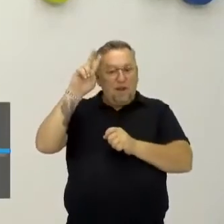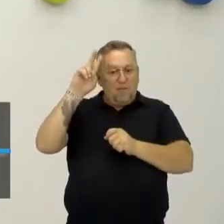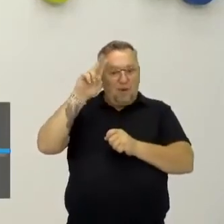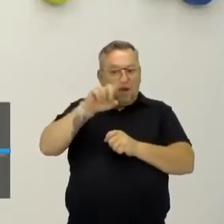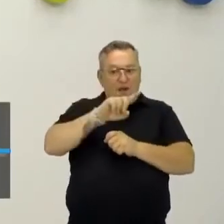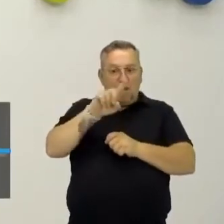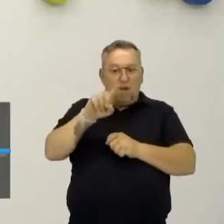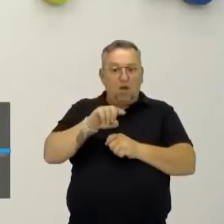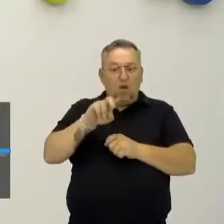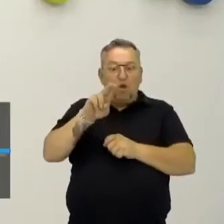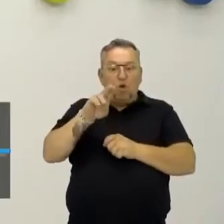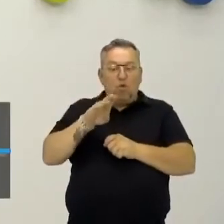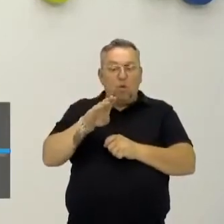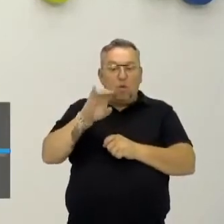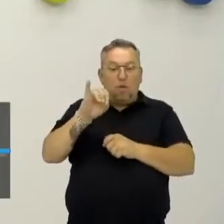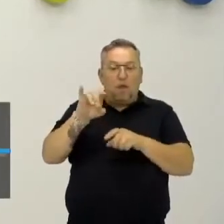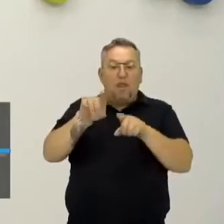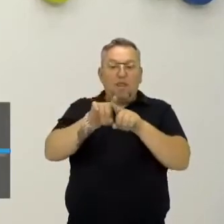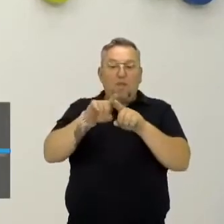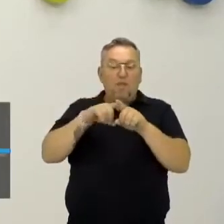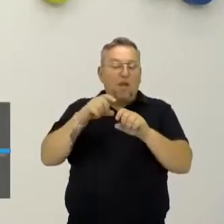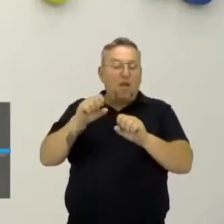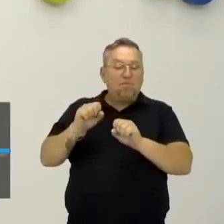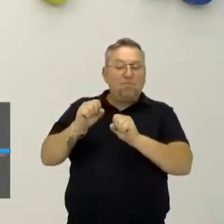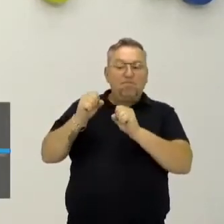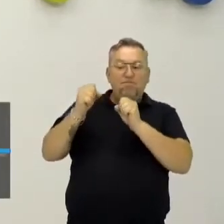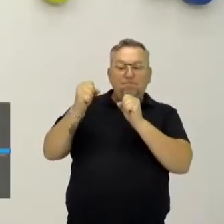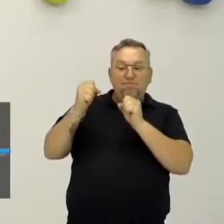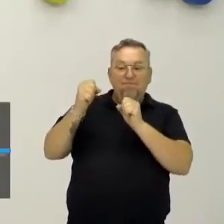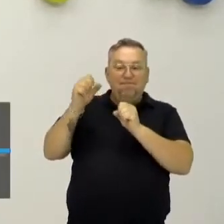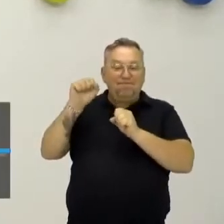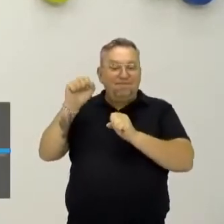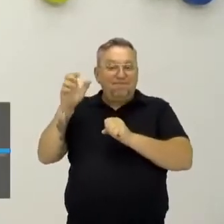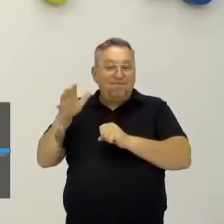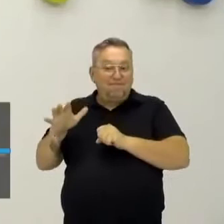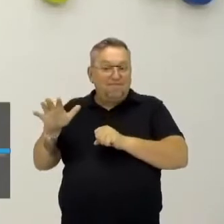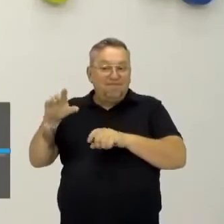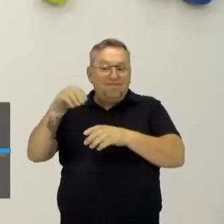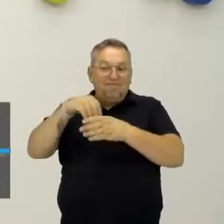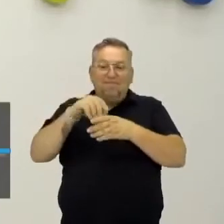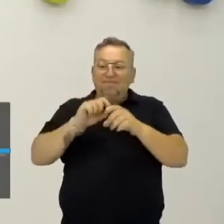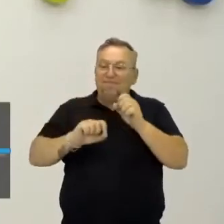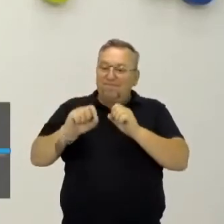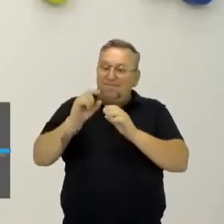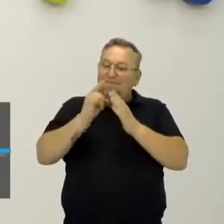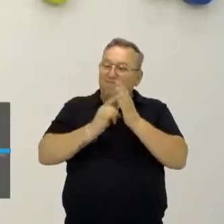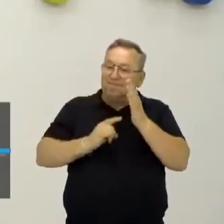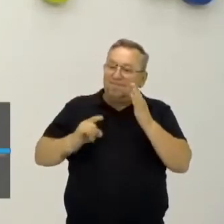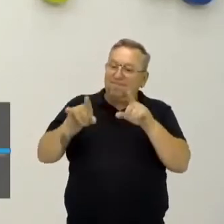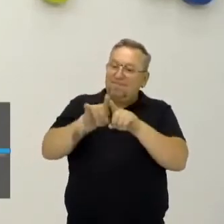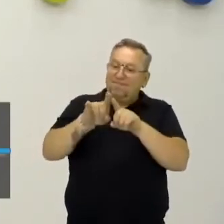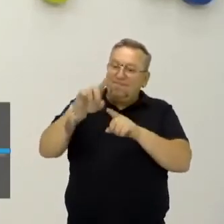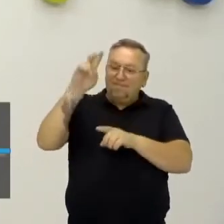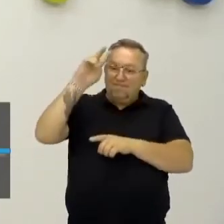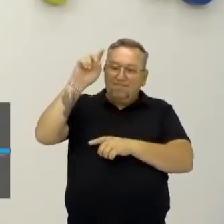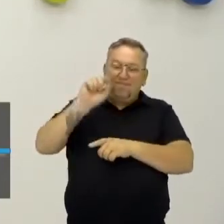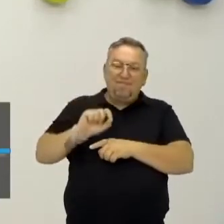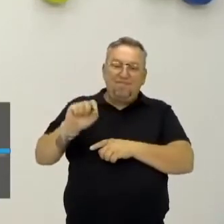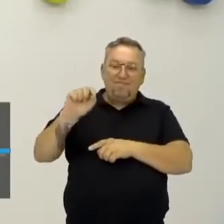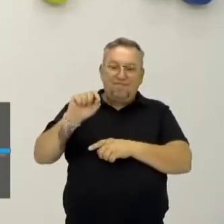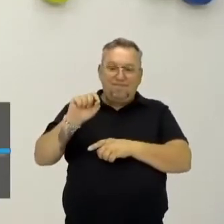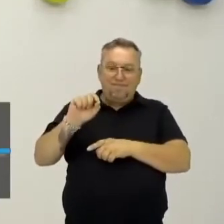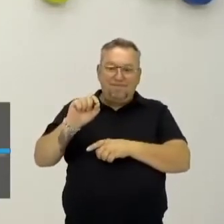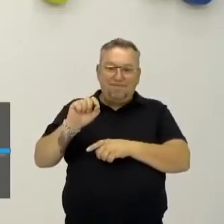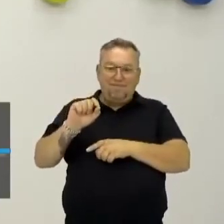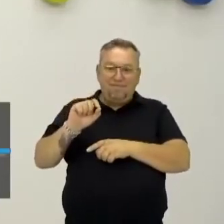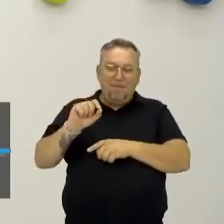Zumbi dos Palmares, a resistência africana ali dentro do quilombo e lembrar que o